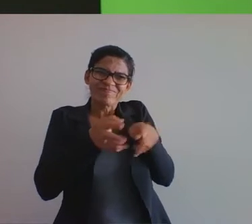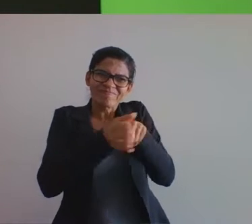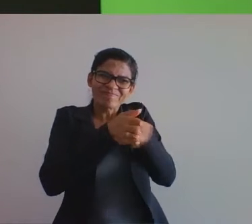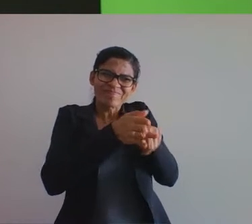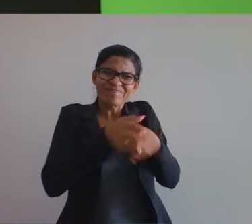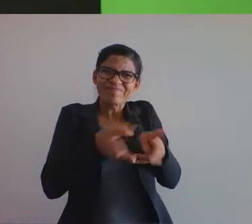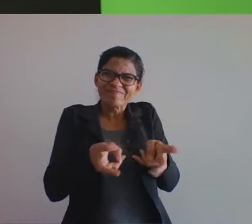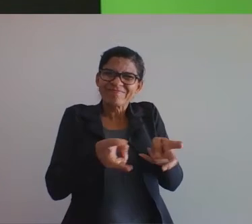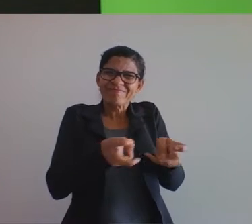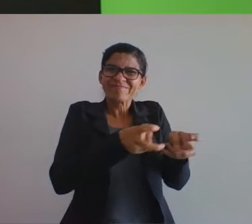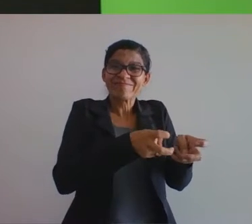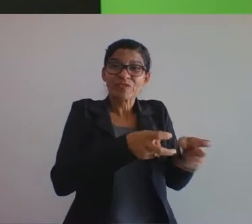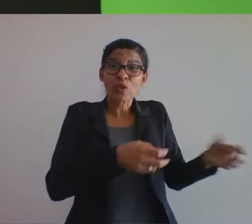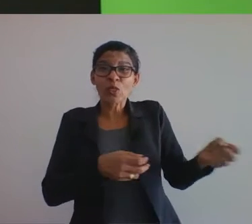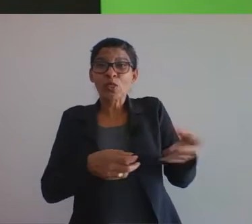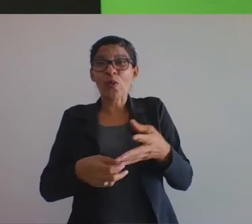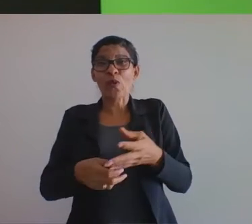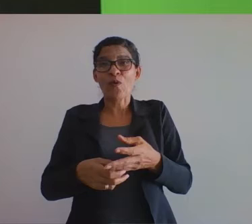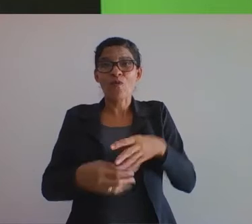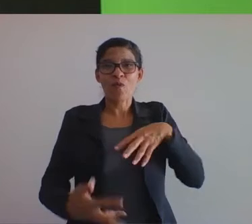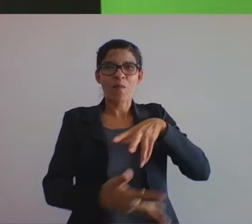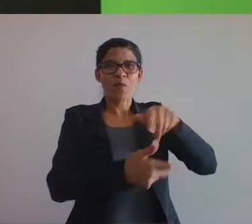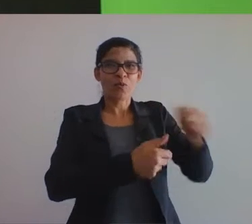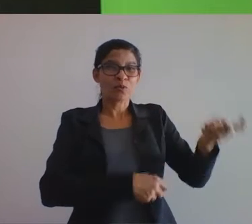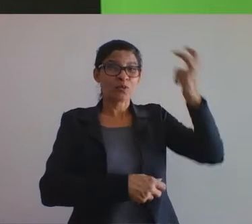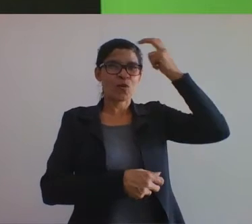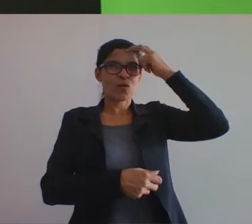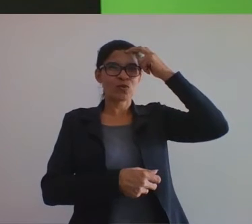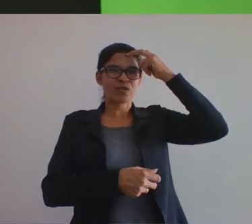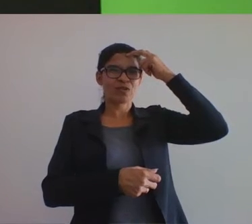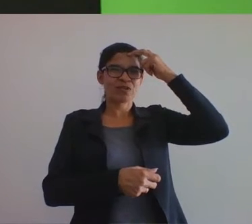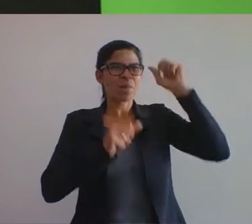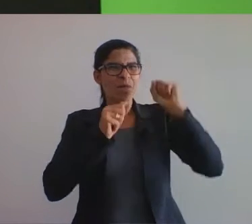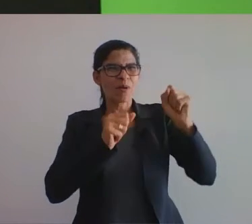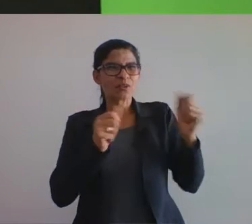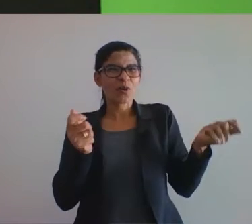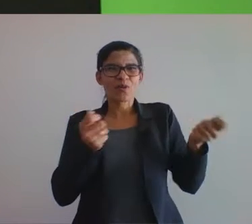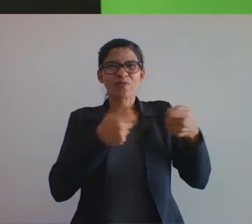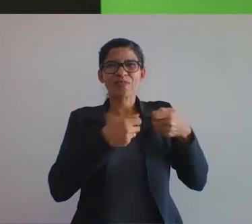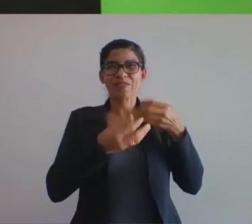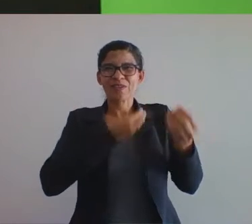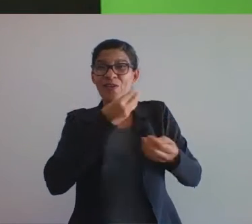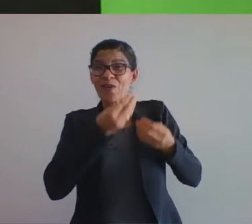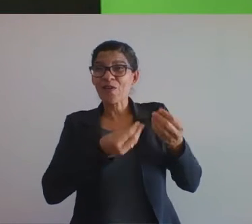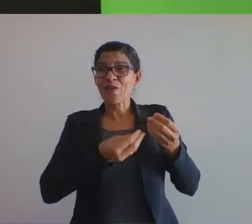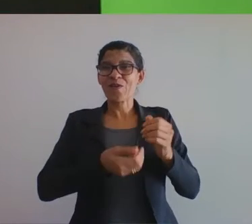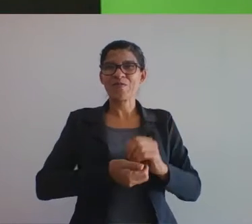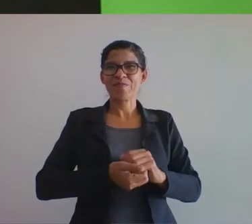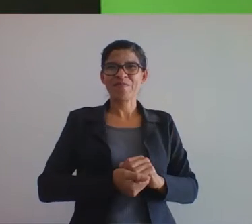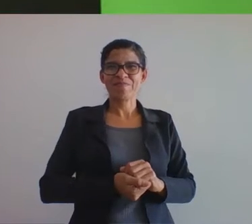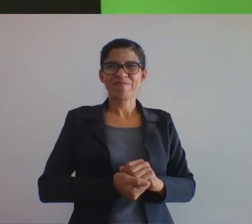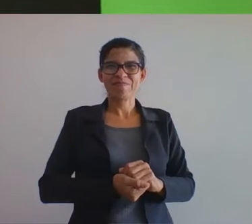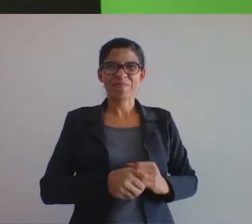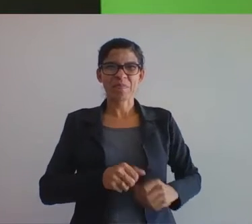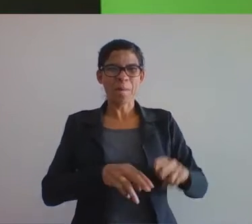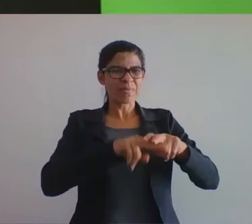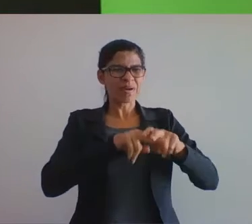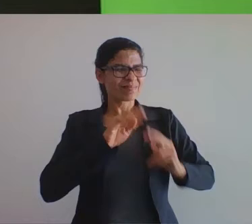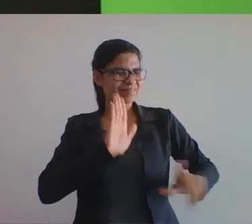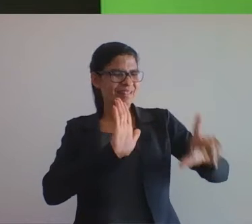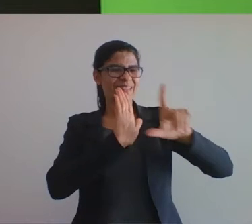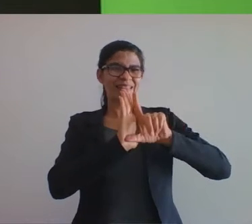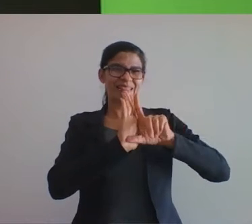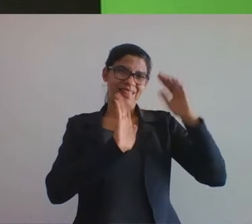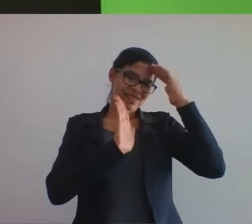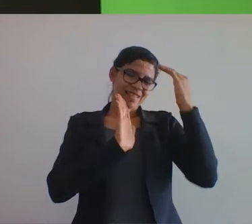novo mundo de cultura e lazer que poderia ser adquirido por inquérito sobre as leis e os